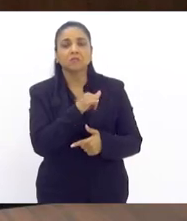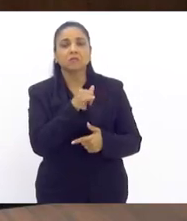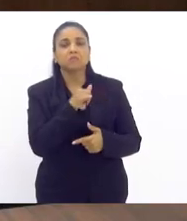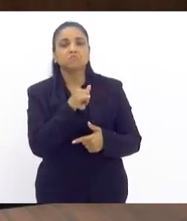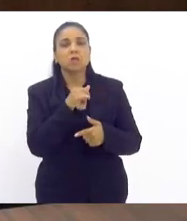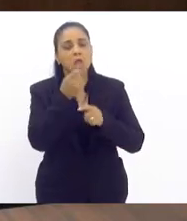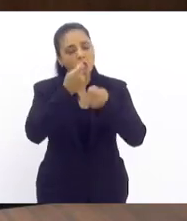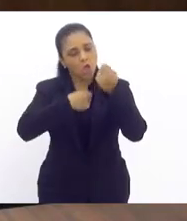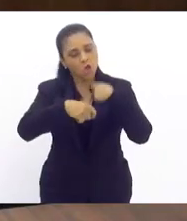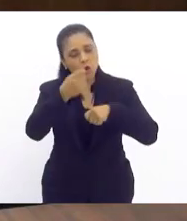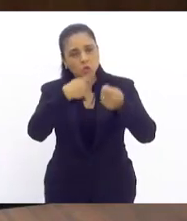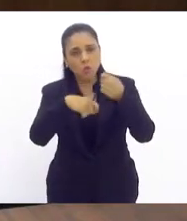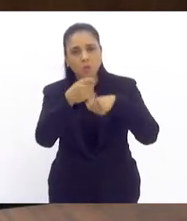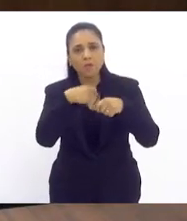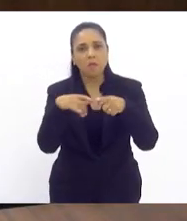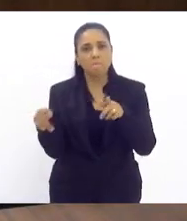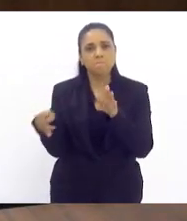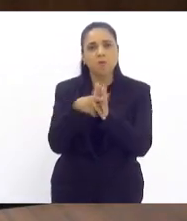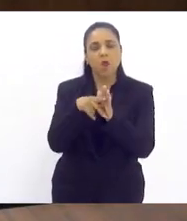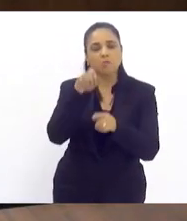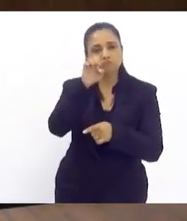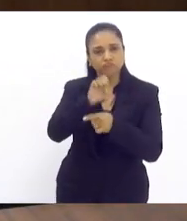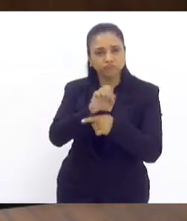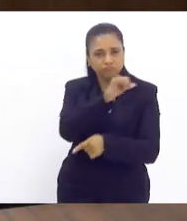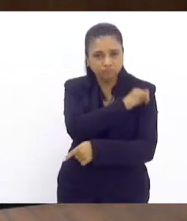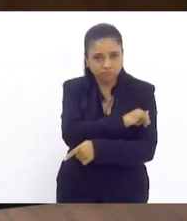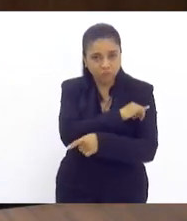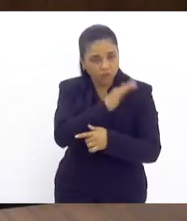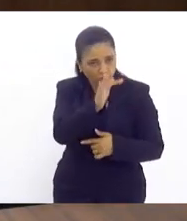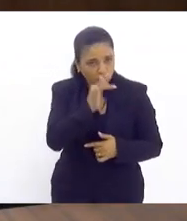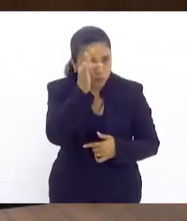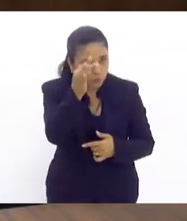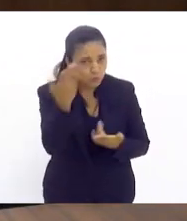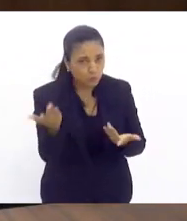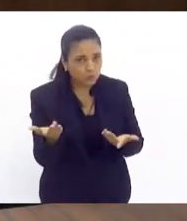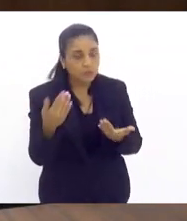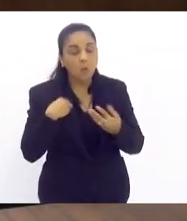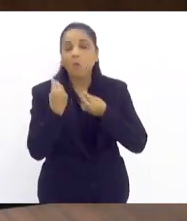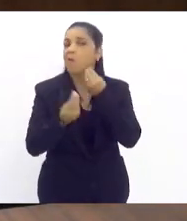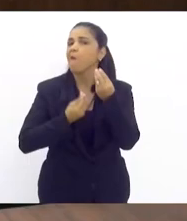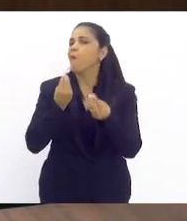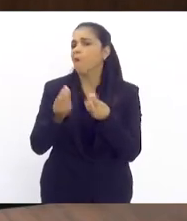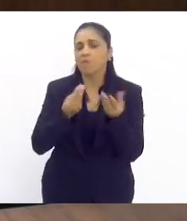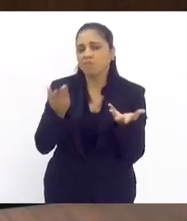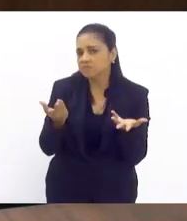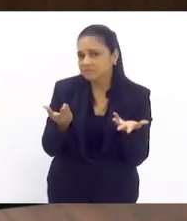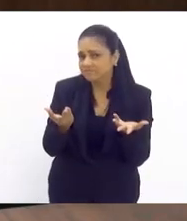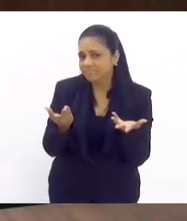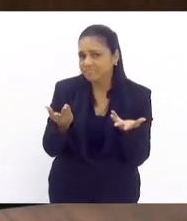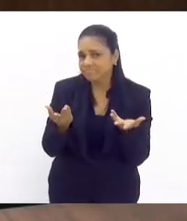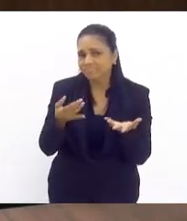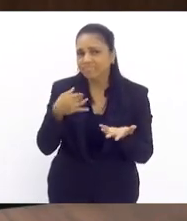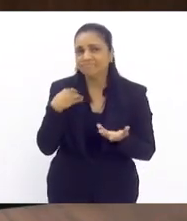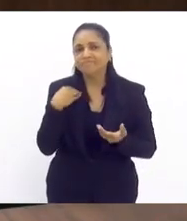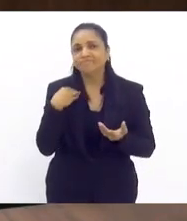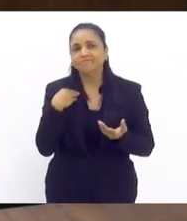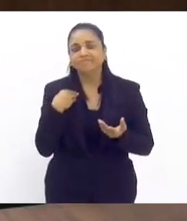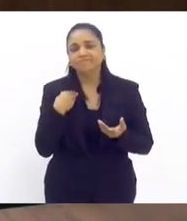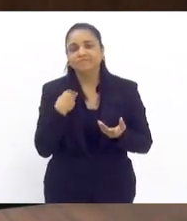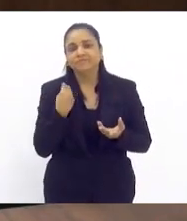a economia do nosso Estado, né, e o futuro dele também. Mas a gente não tem como falar sobre isso e a gente